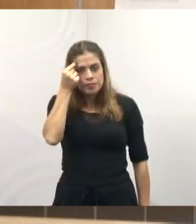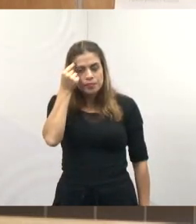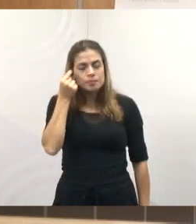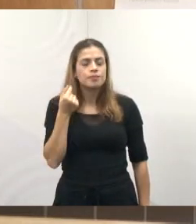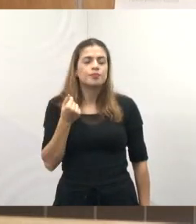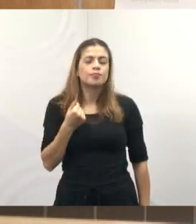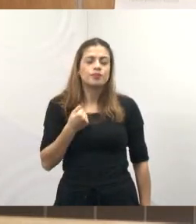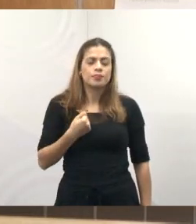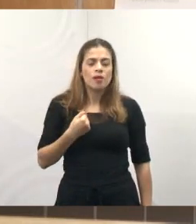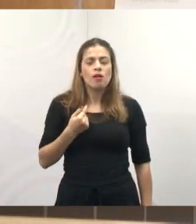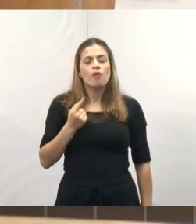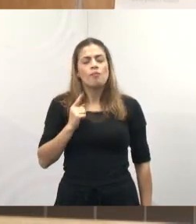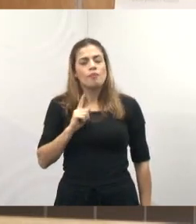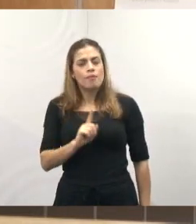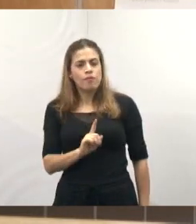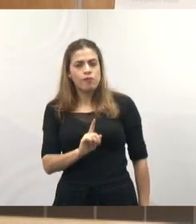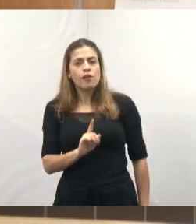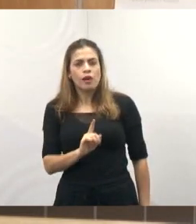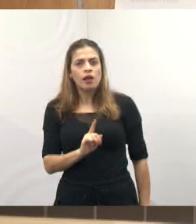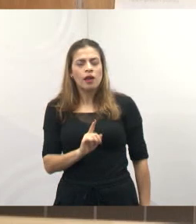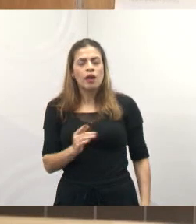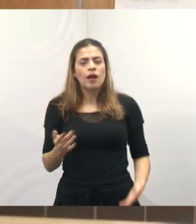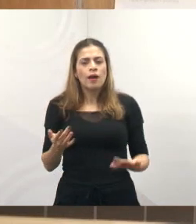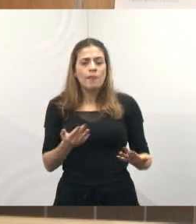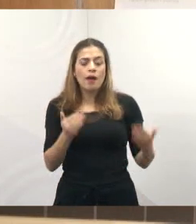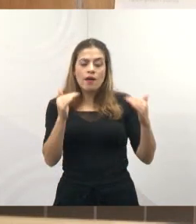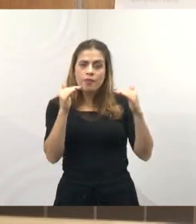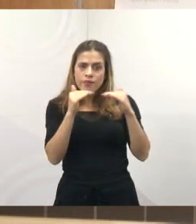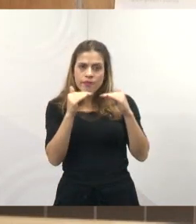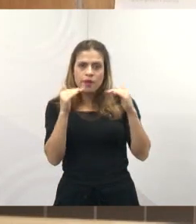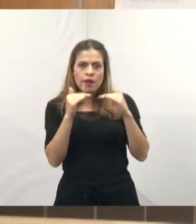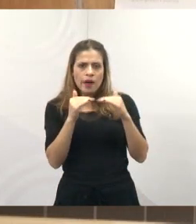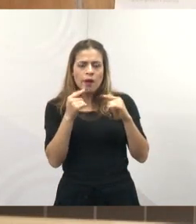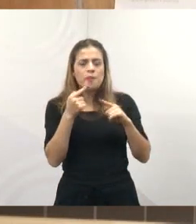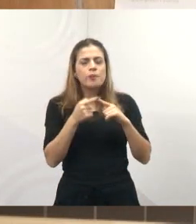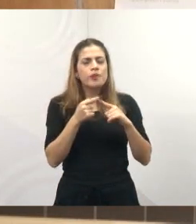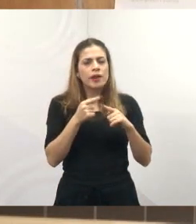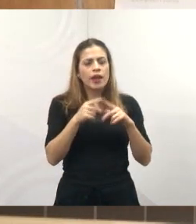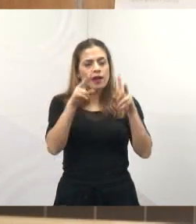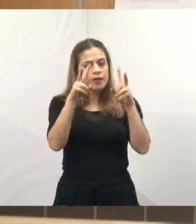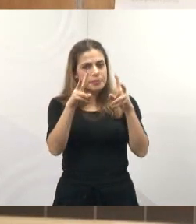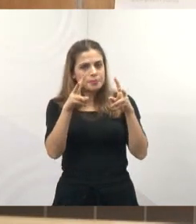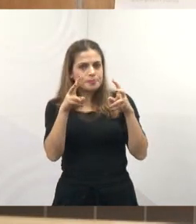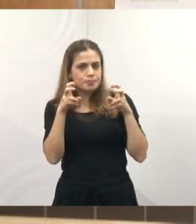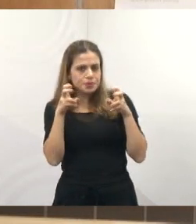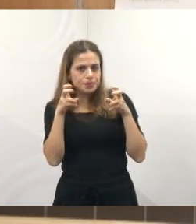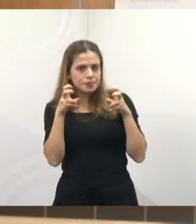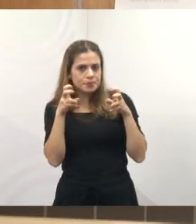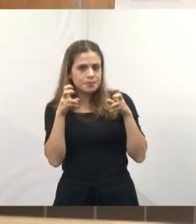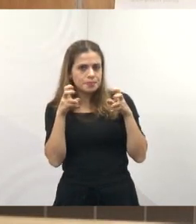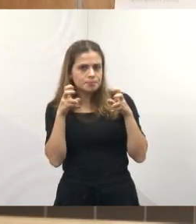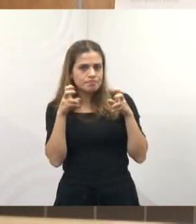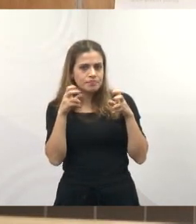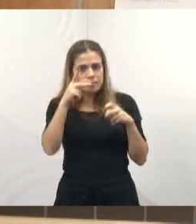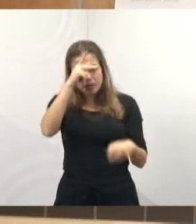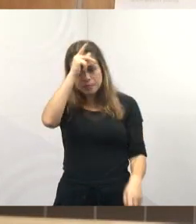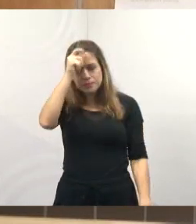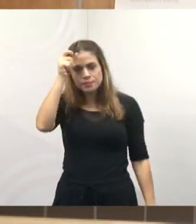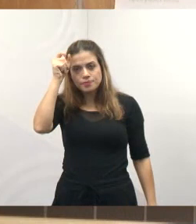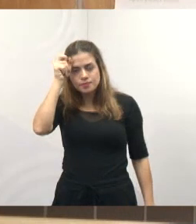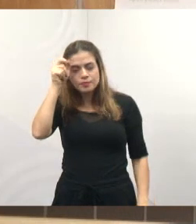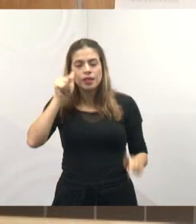posso fazer por menos, farei favorável, porque a gente percebe que esse governo trabalhou em